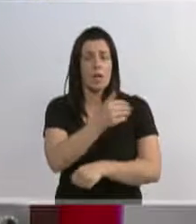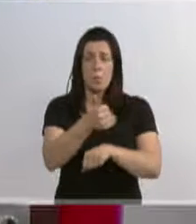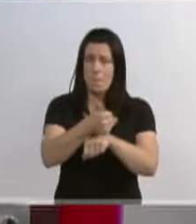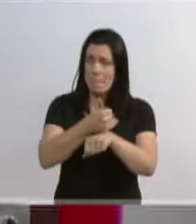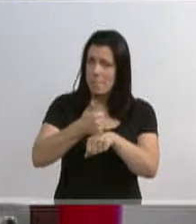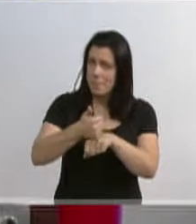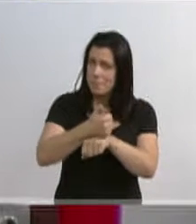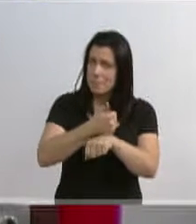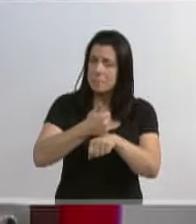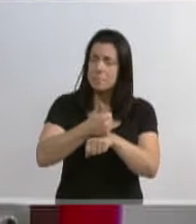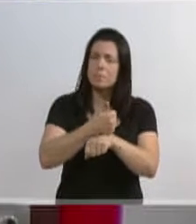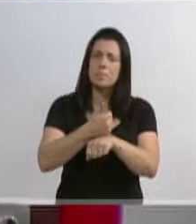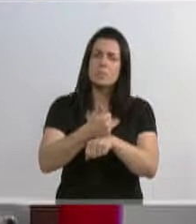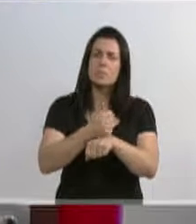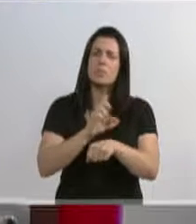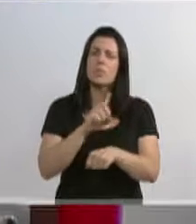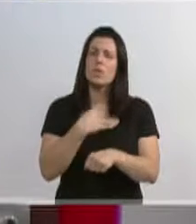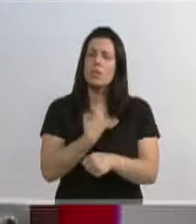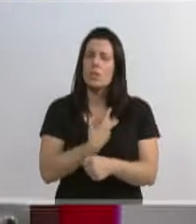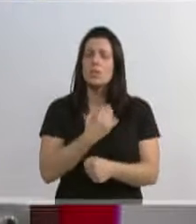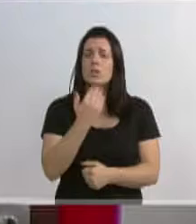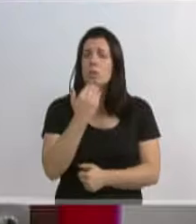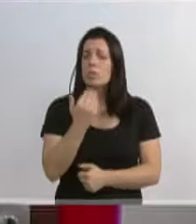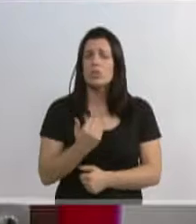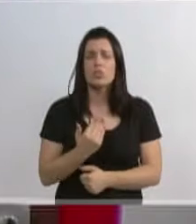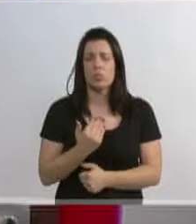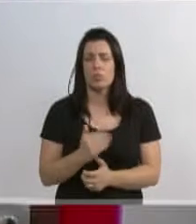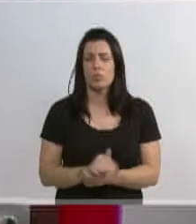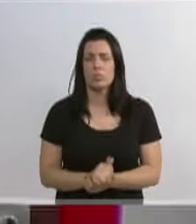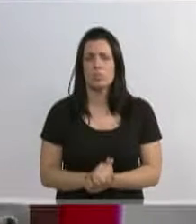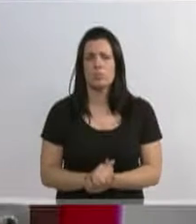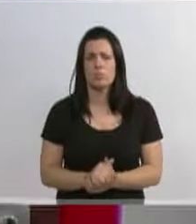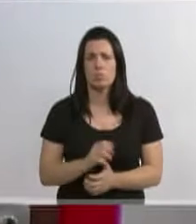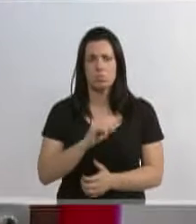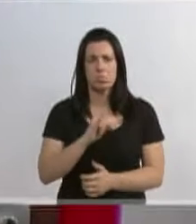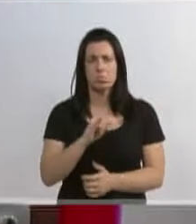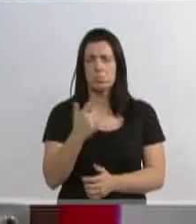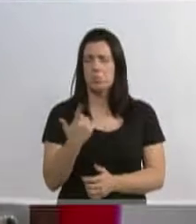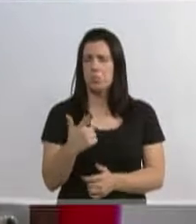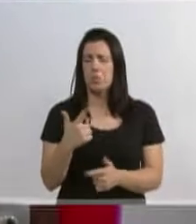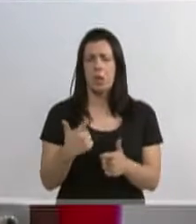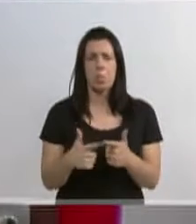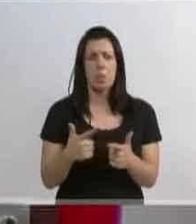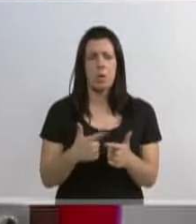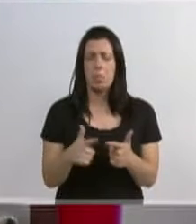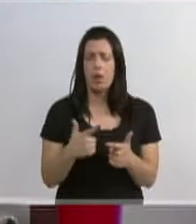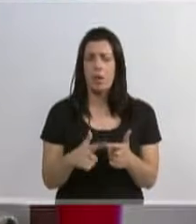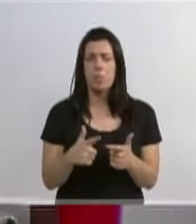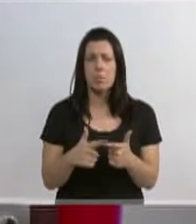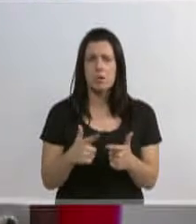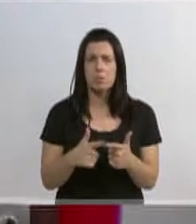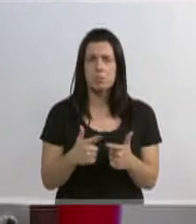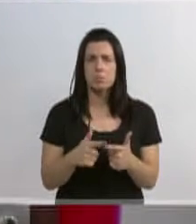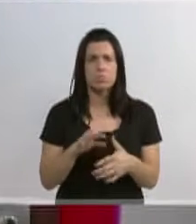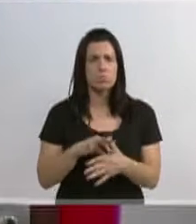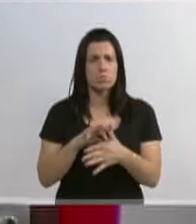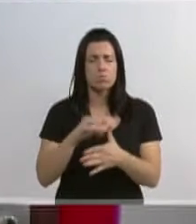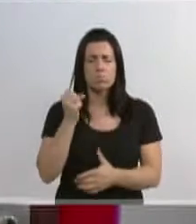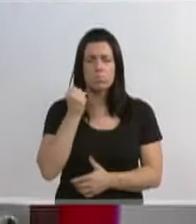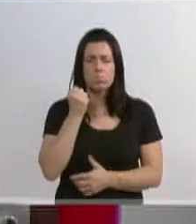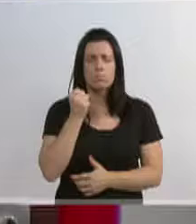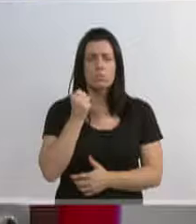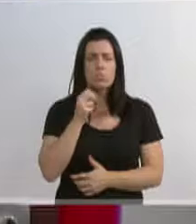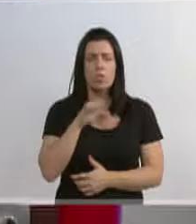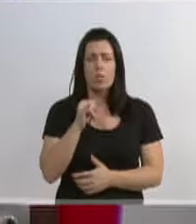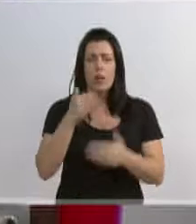profissionais, tá? É que nós estamos aqui pedindo. Eu acho que se não tem problema algum, senhores vereadores, líder do governo,